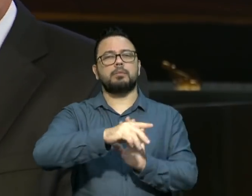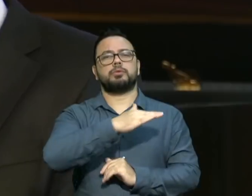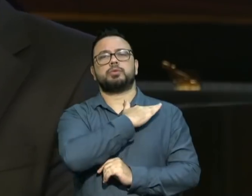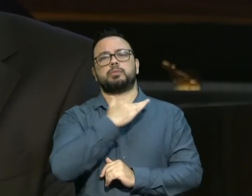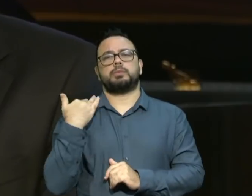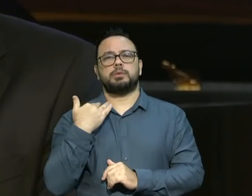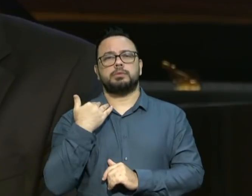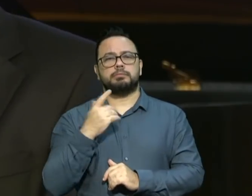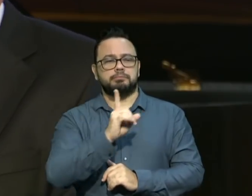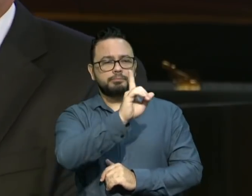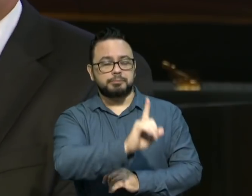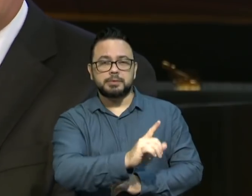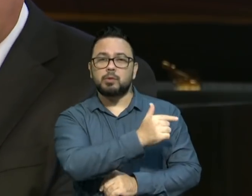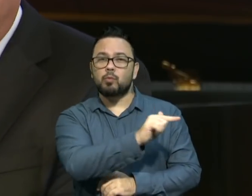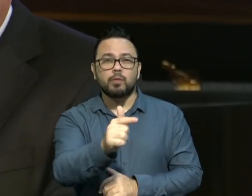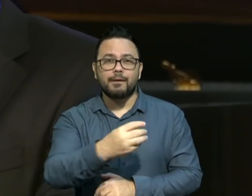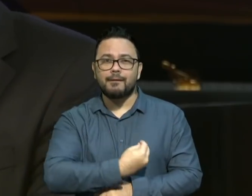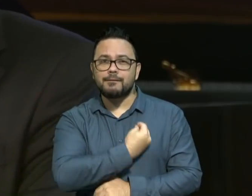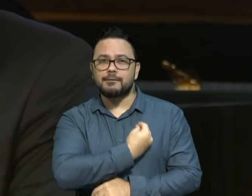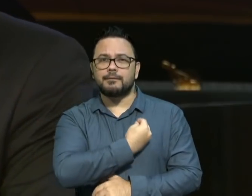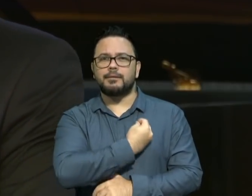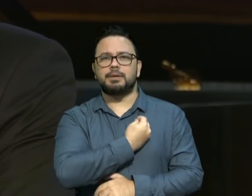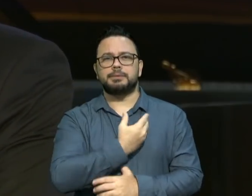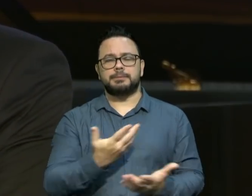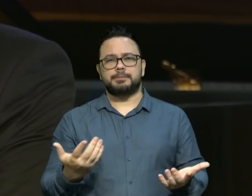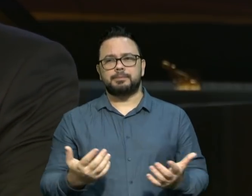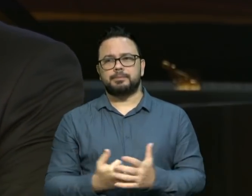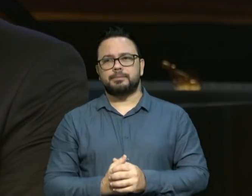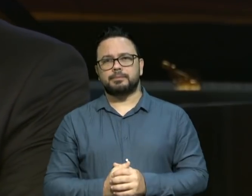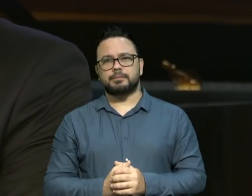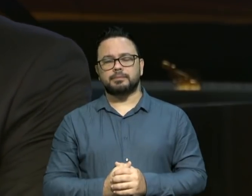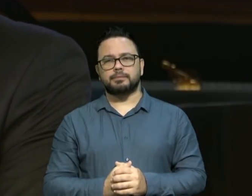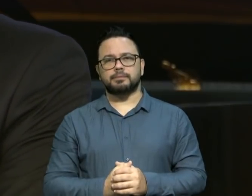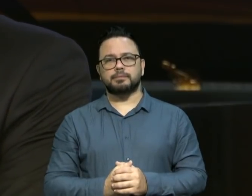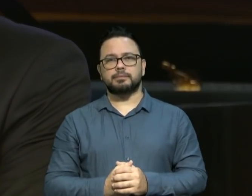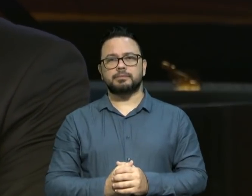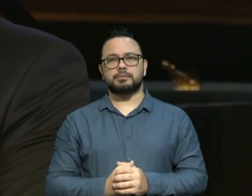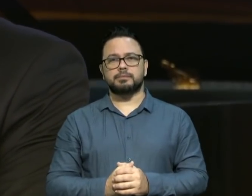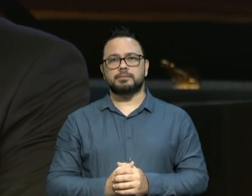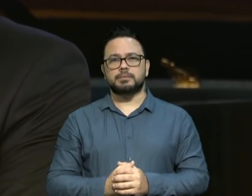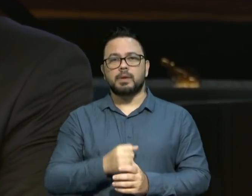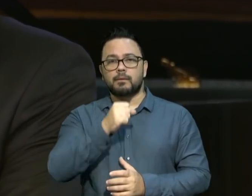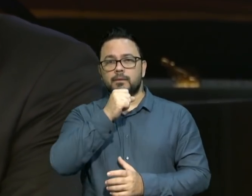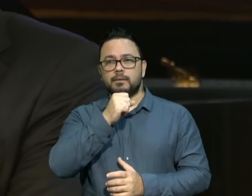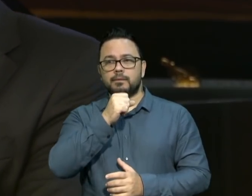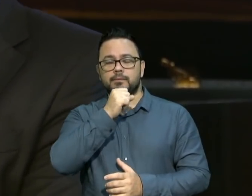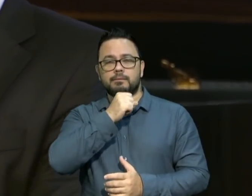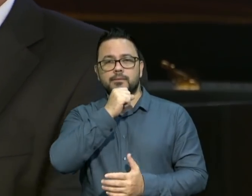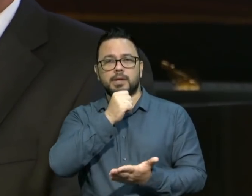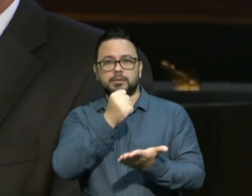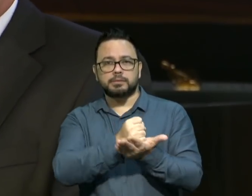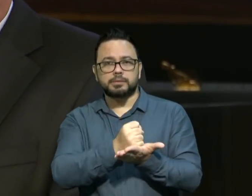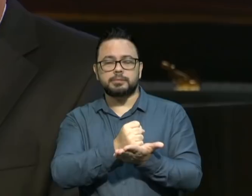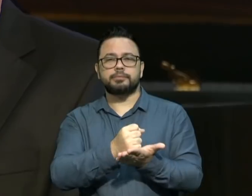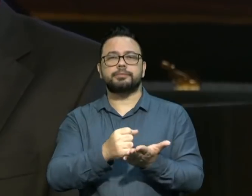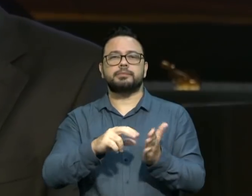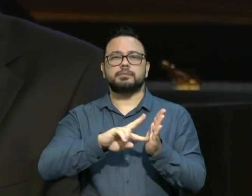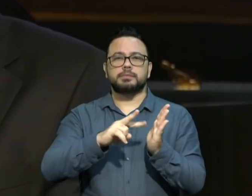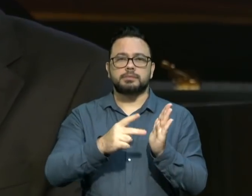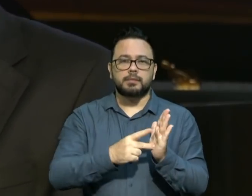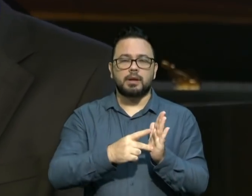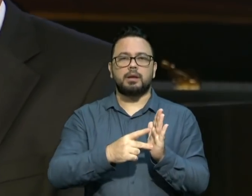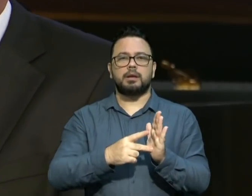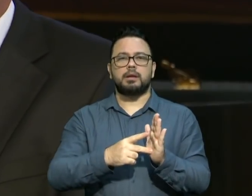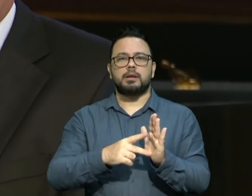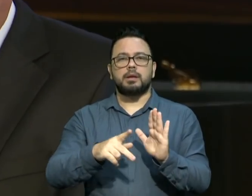Fôlego de vida é esse o significado da palavra no antigo testamento a morte significava a separação final de Deus por